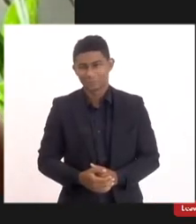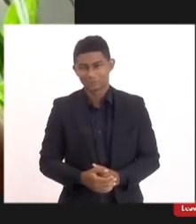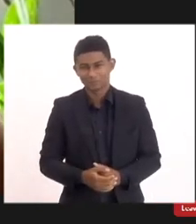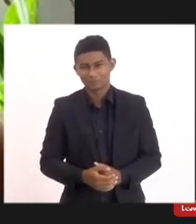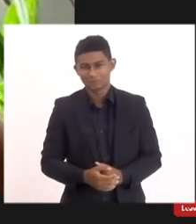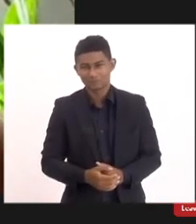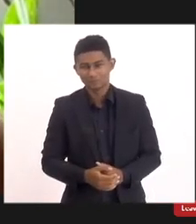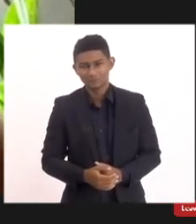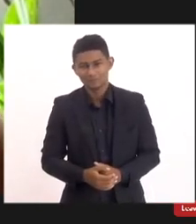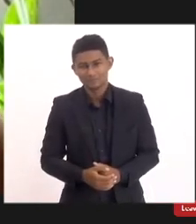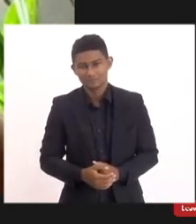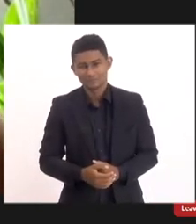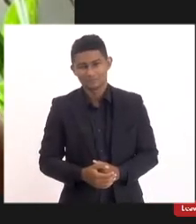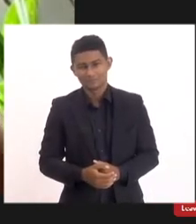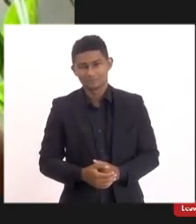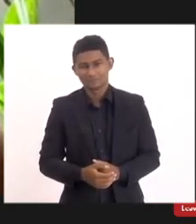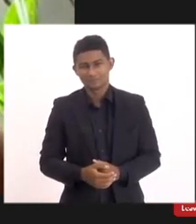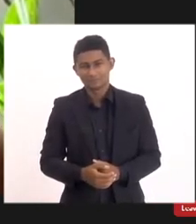Eles fazem,